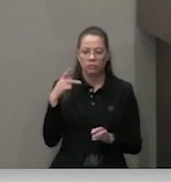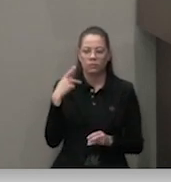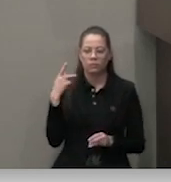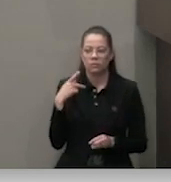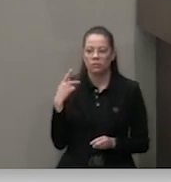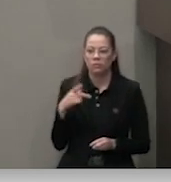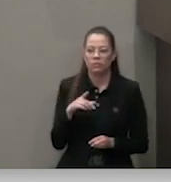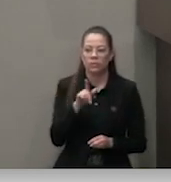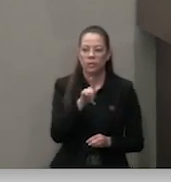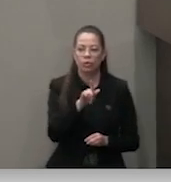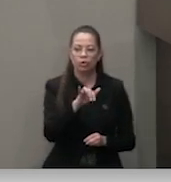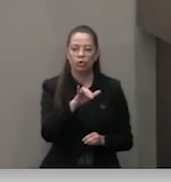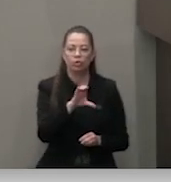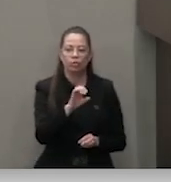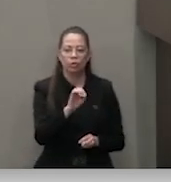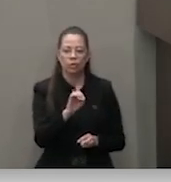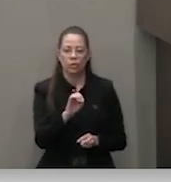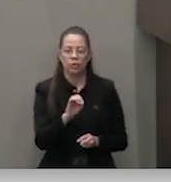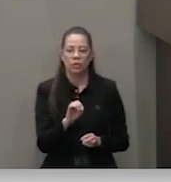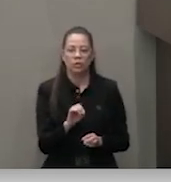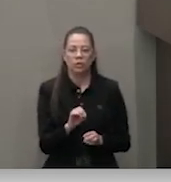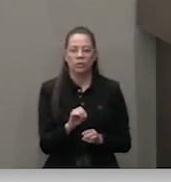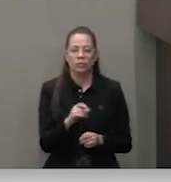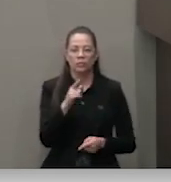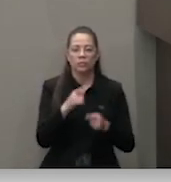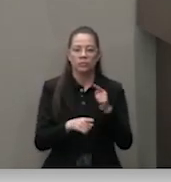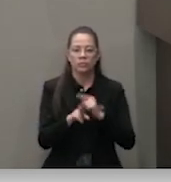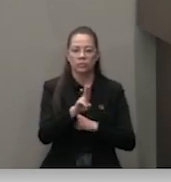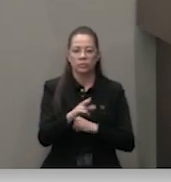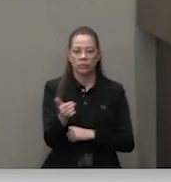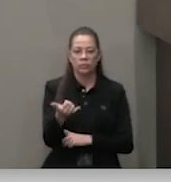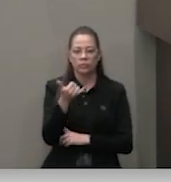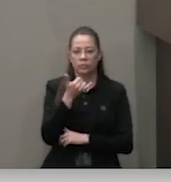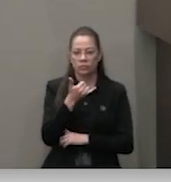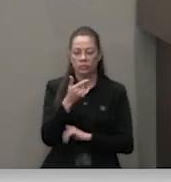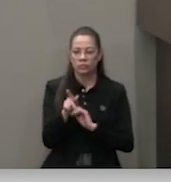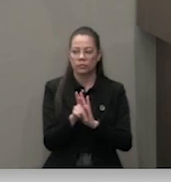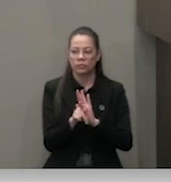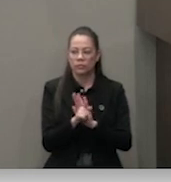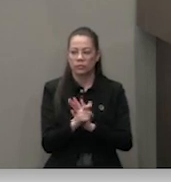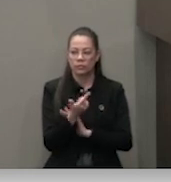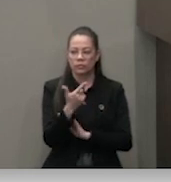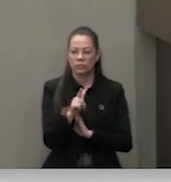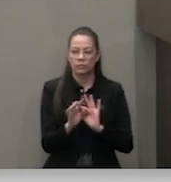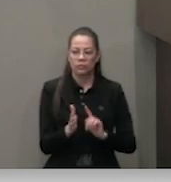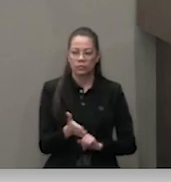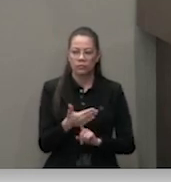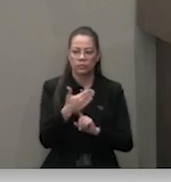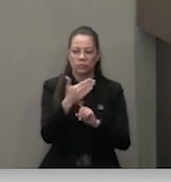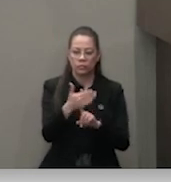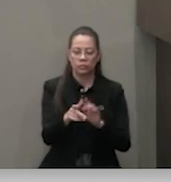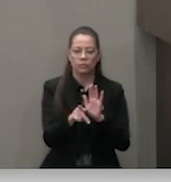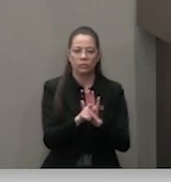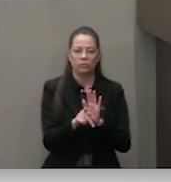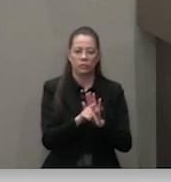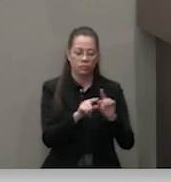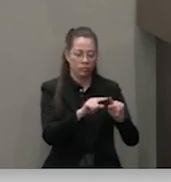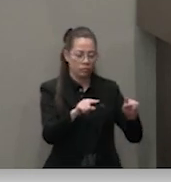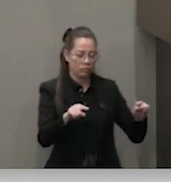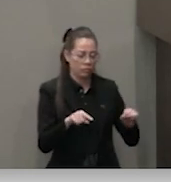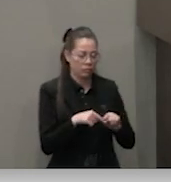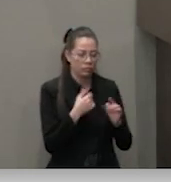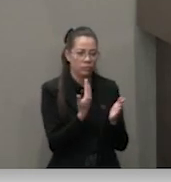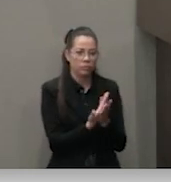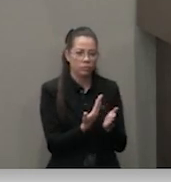vereador Jordani crug Campos Ramos que proíbe o uso de aparelhos celulares e outros dispositivos tecnológicos sem finalidade